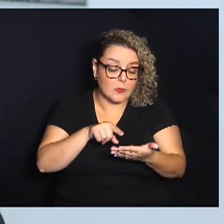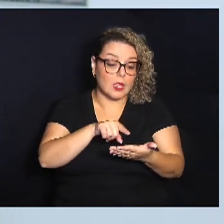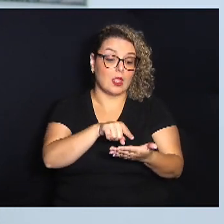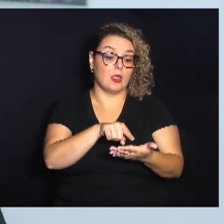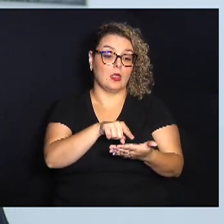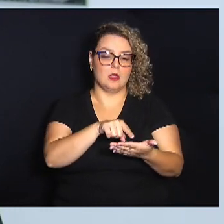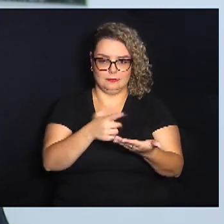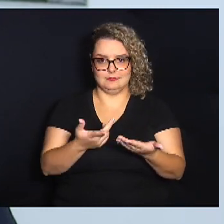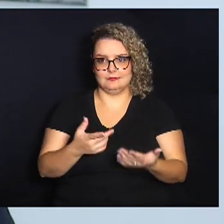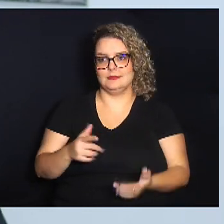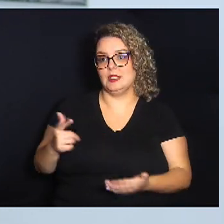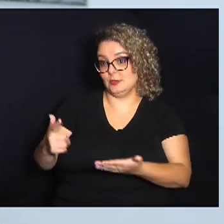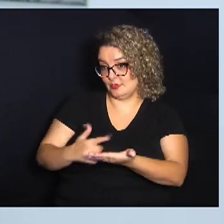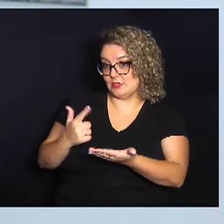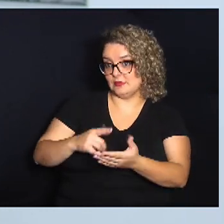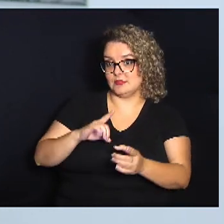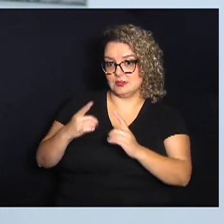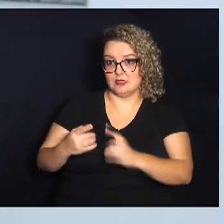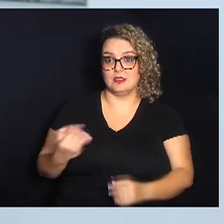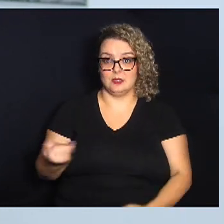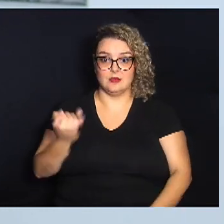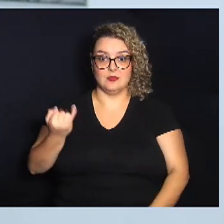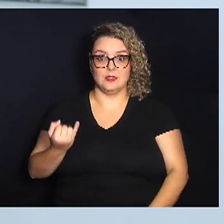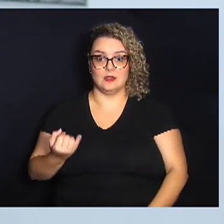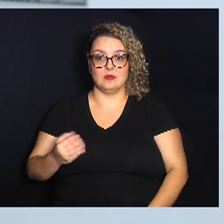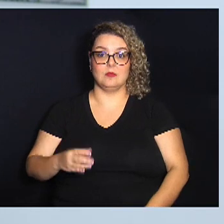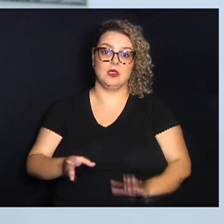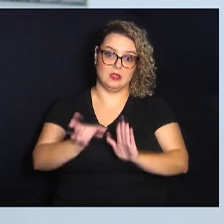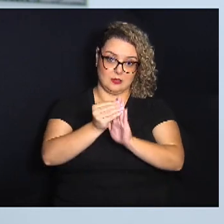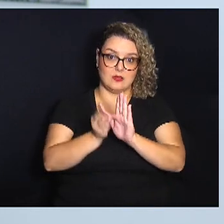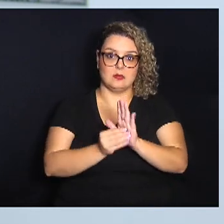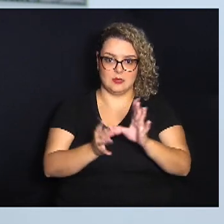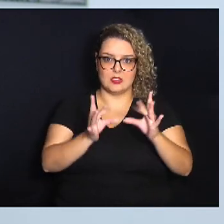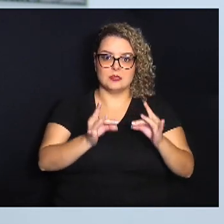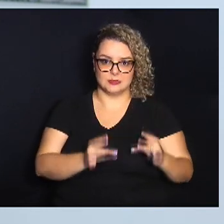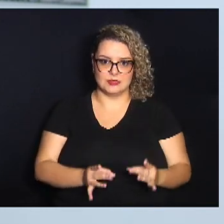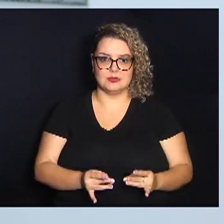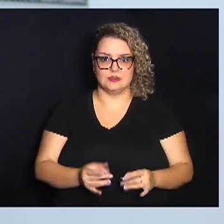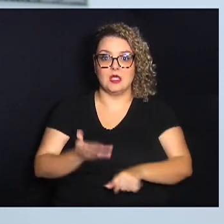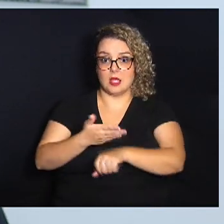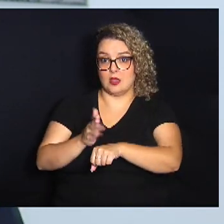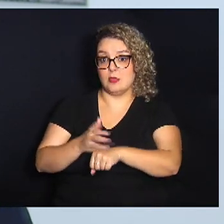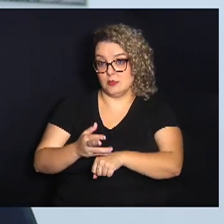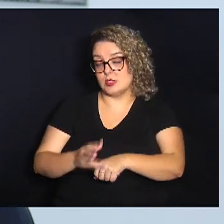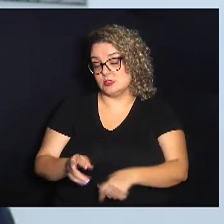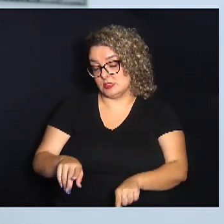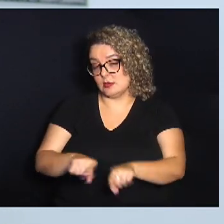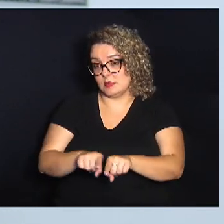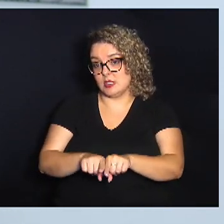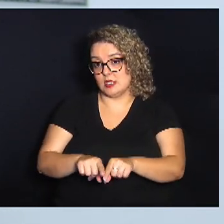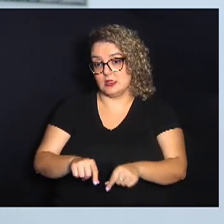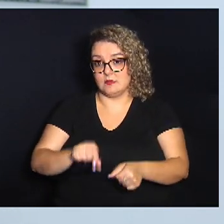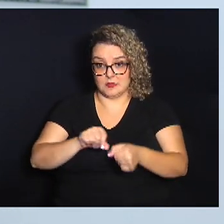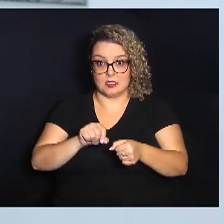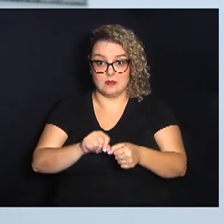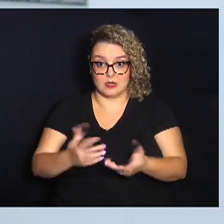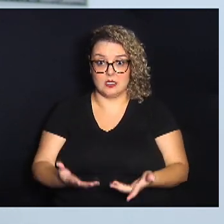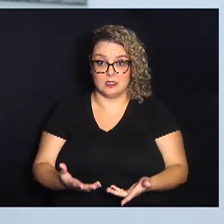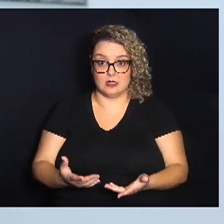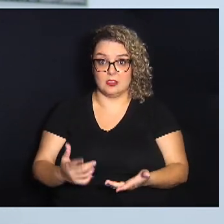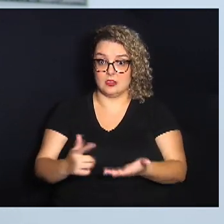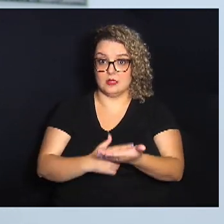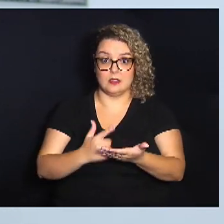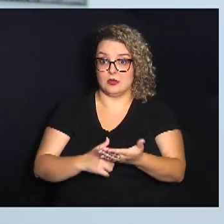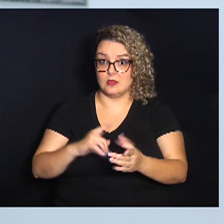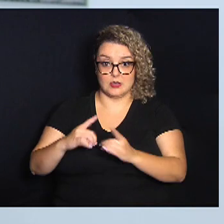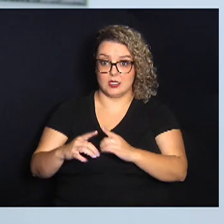didático, para mim, ele é muito importante também para o aprofundamento dos conteúdos. E para a resolução de exercícios também, porque o livro didático ele possui